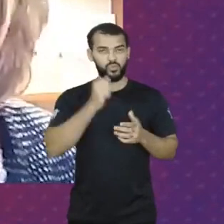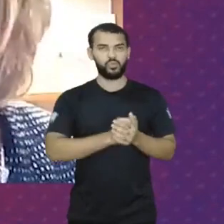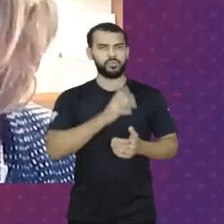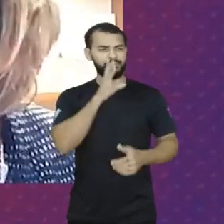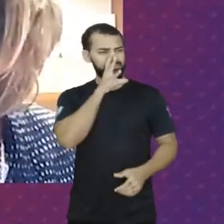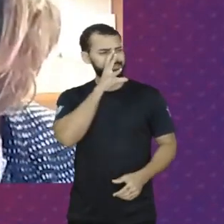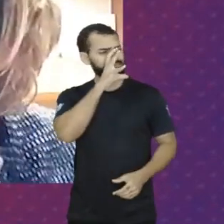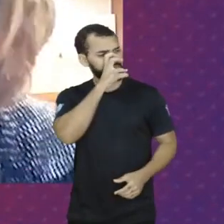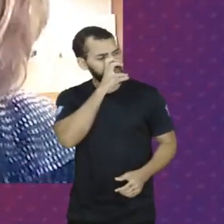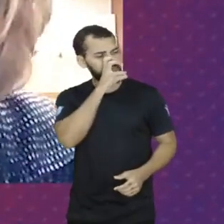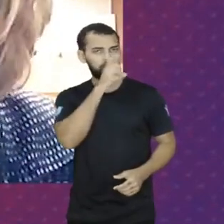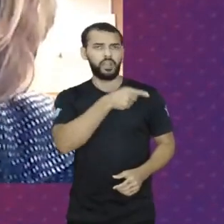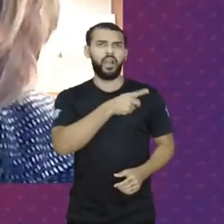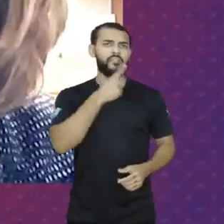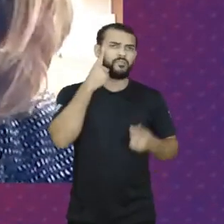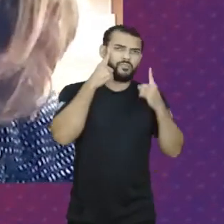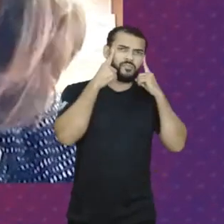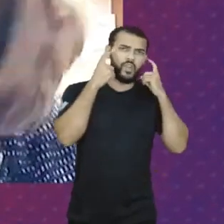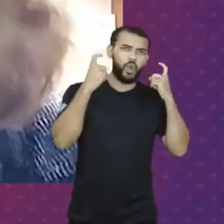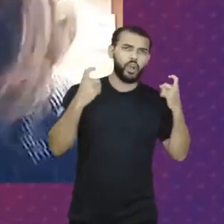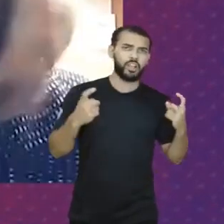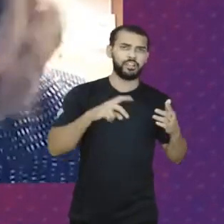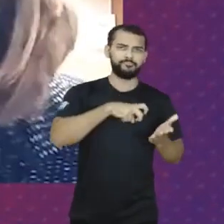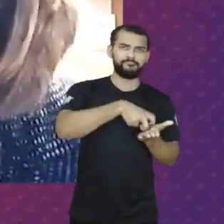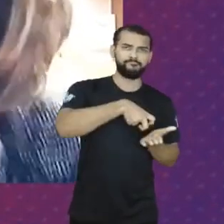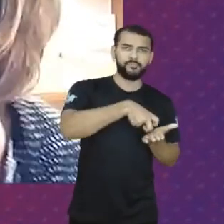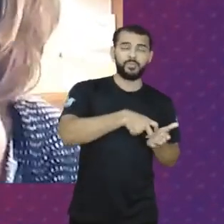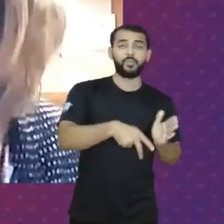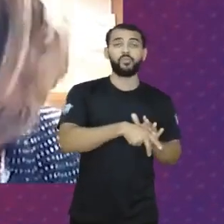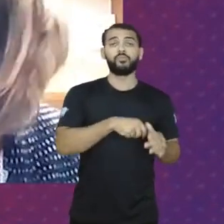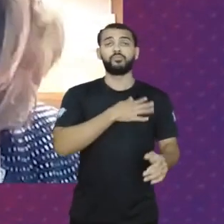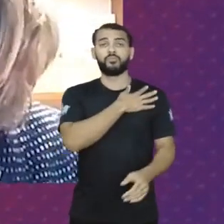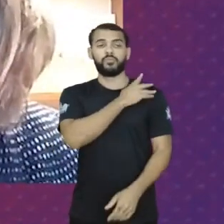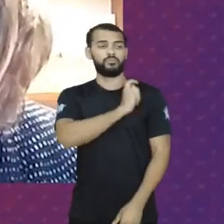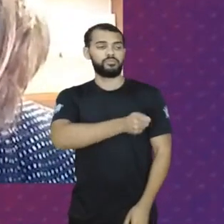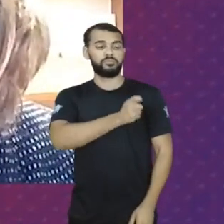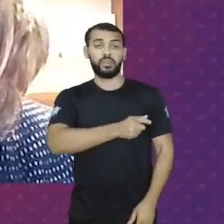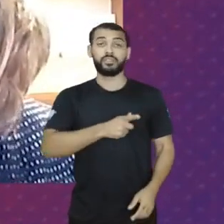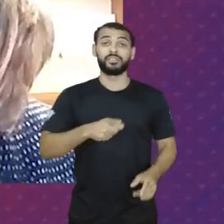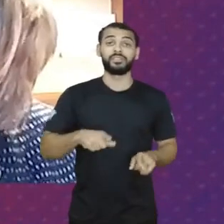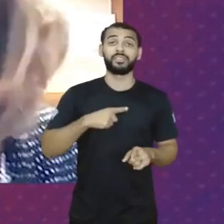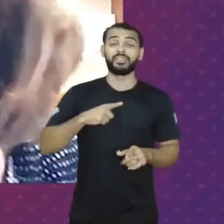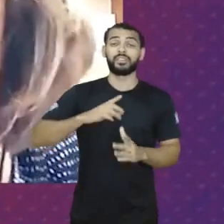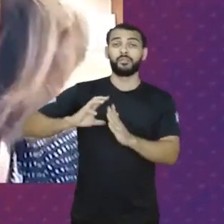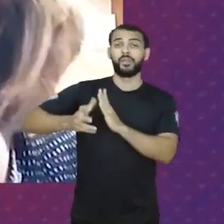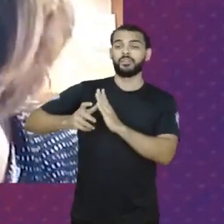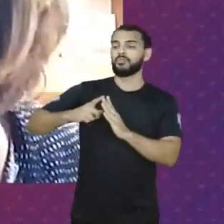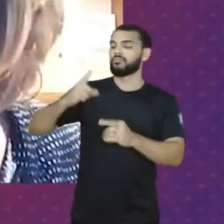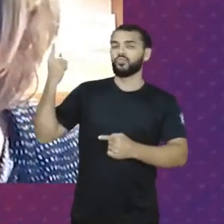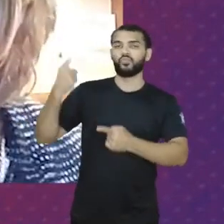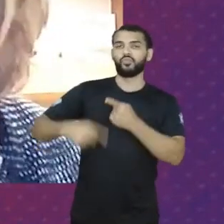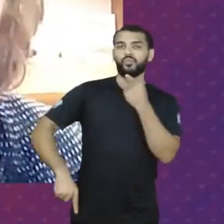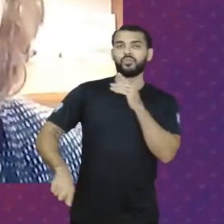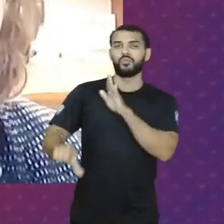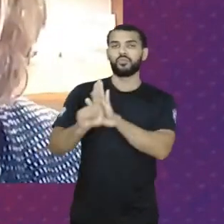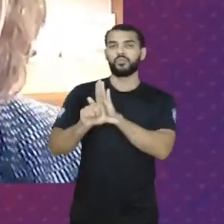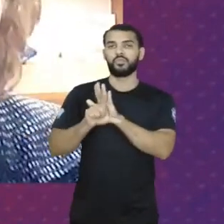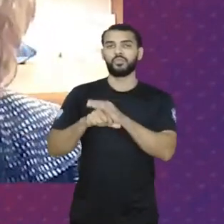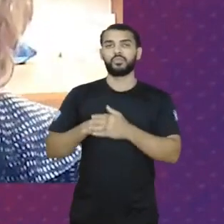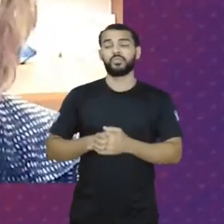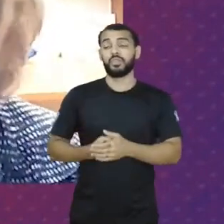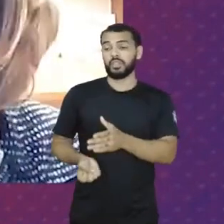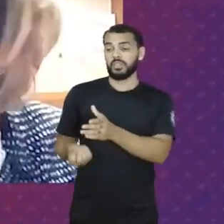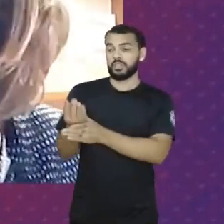da liberdade, em organizações de partidos que não eram legalizadas. Ele nasce